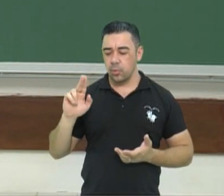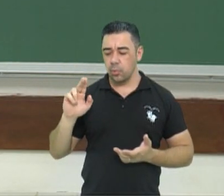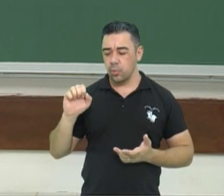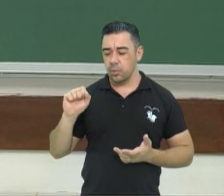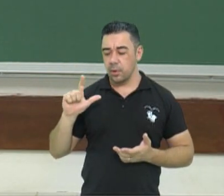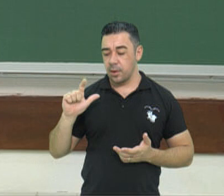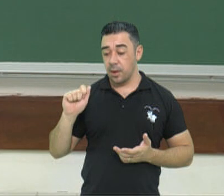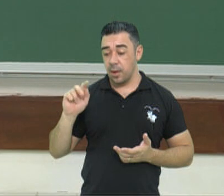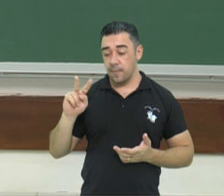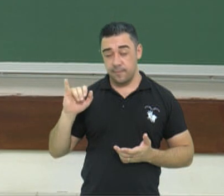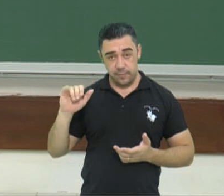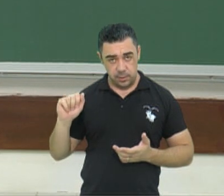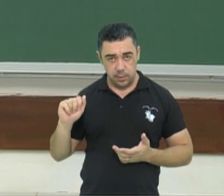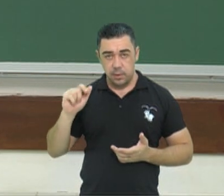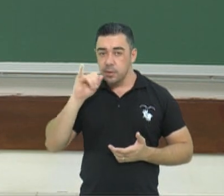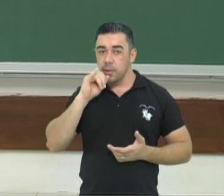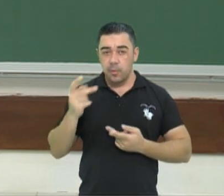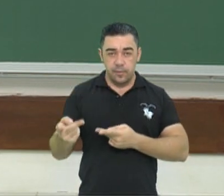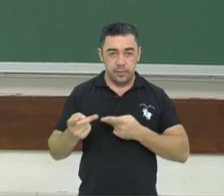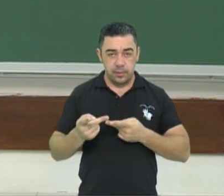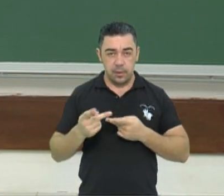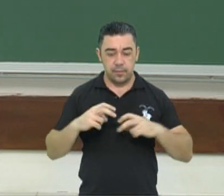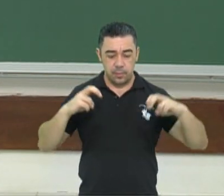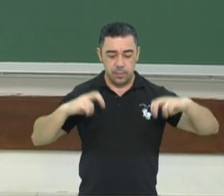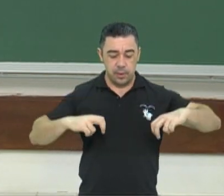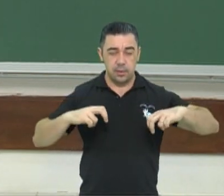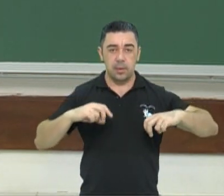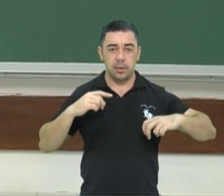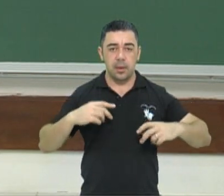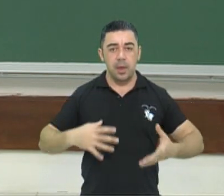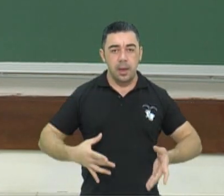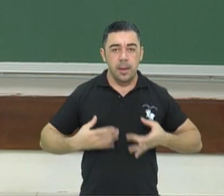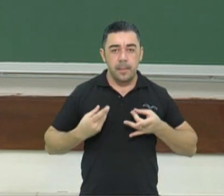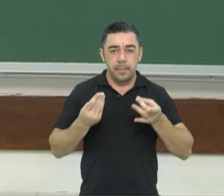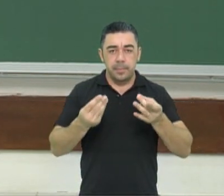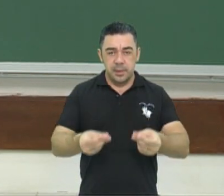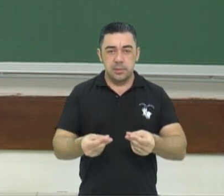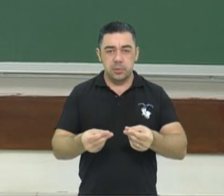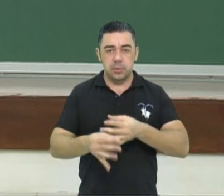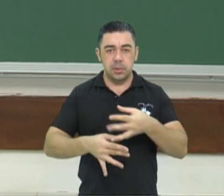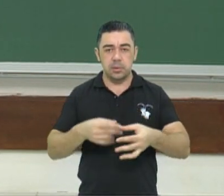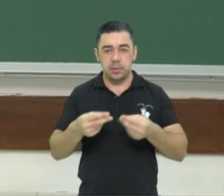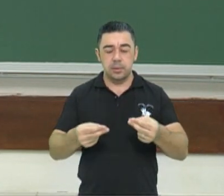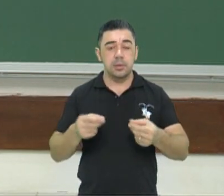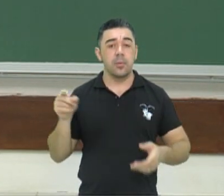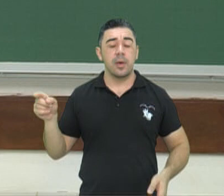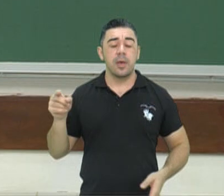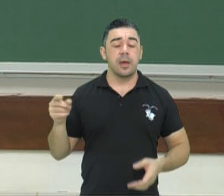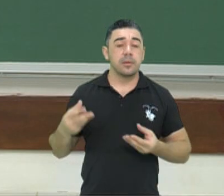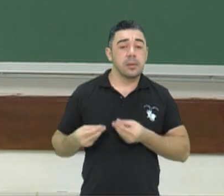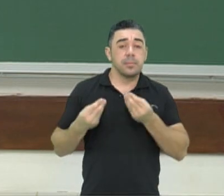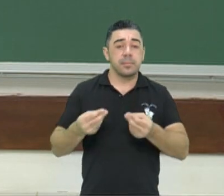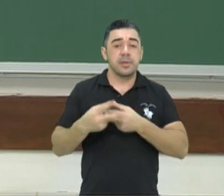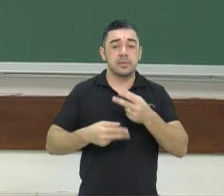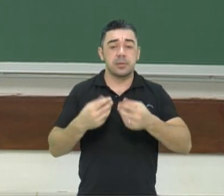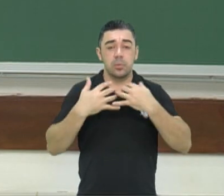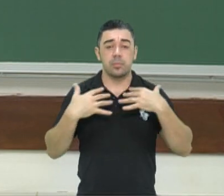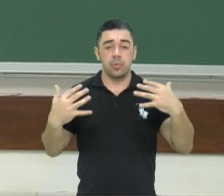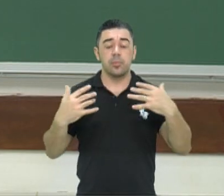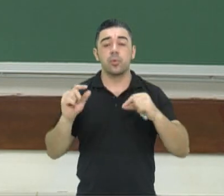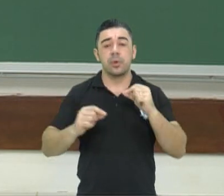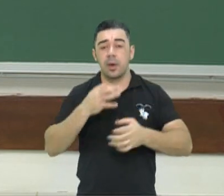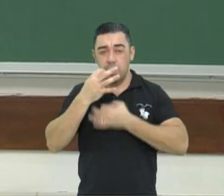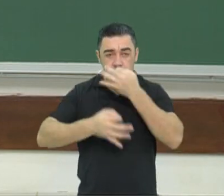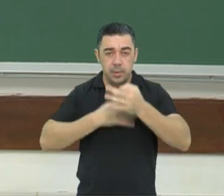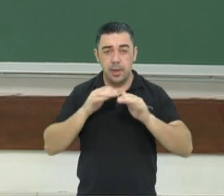forma, quando a pessoa visitava outra, na mesa dava um presente. Então, ela está presenteando o público com uma argumentação. Esse é o sentido dela. A mesa, por